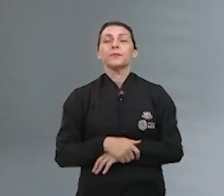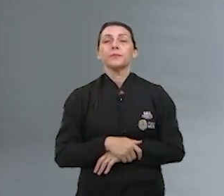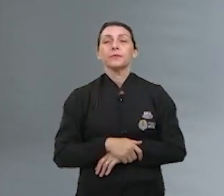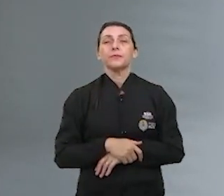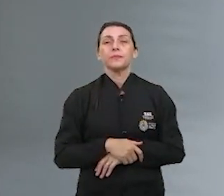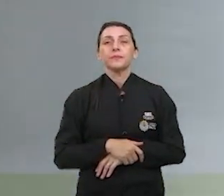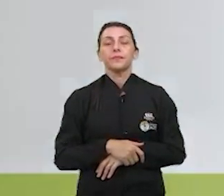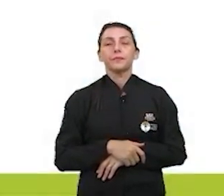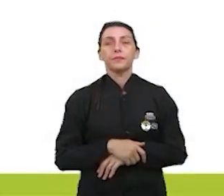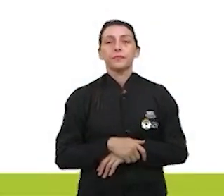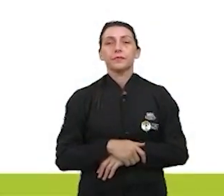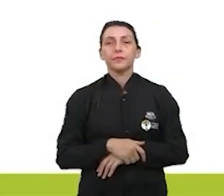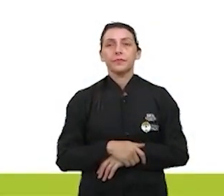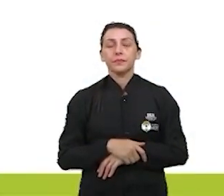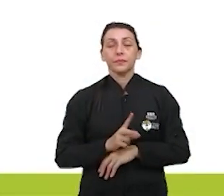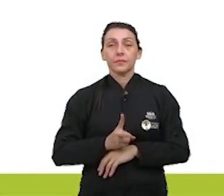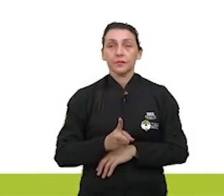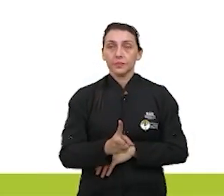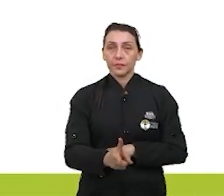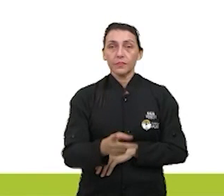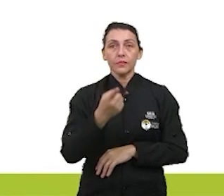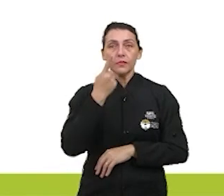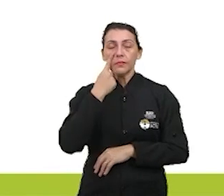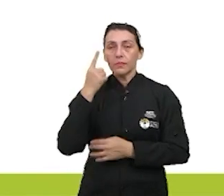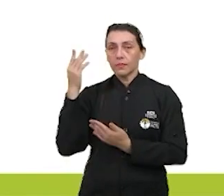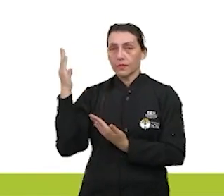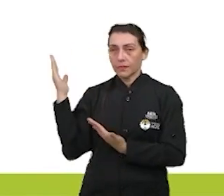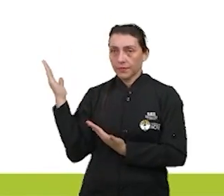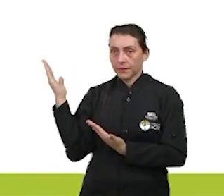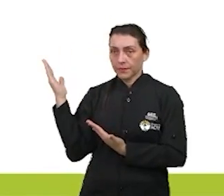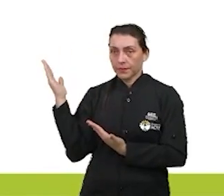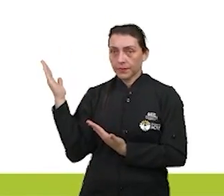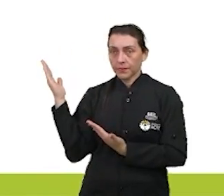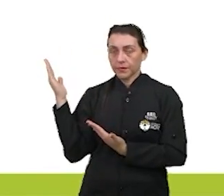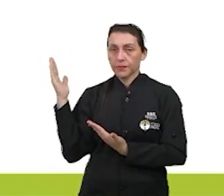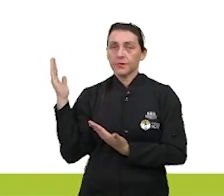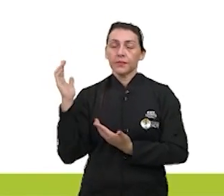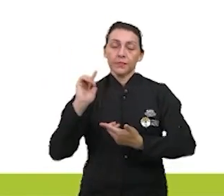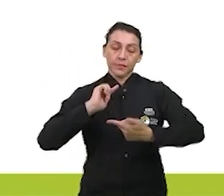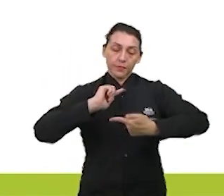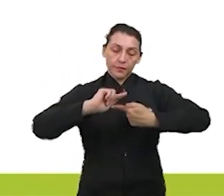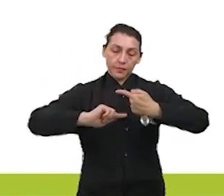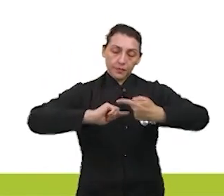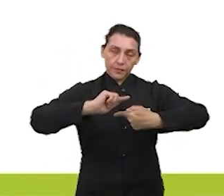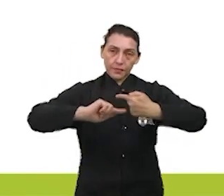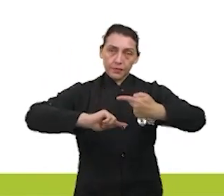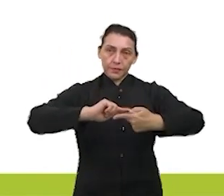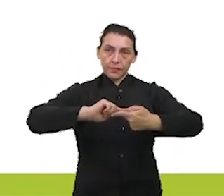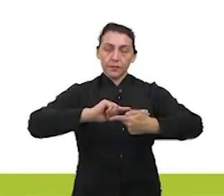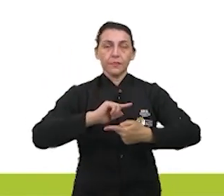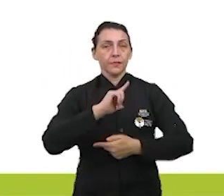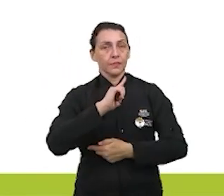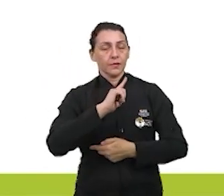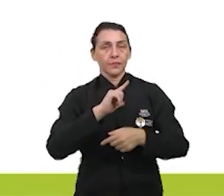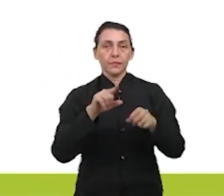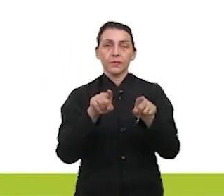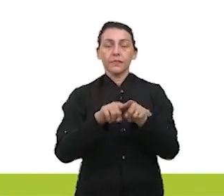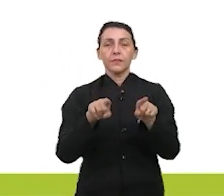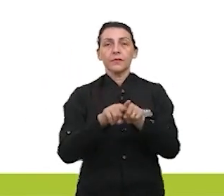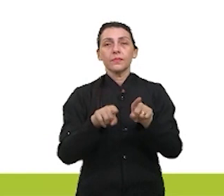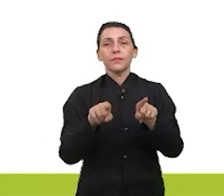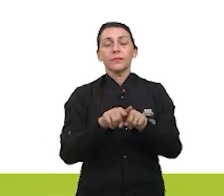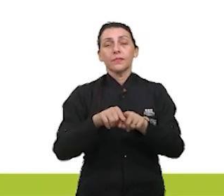ok? E aqui continuando, ó, do mesmo jeito lá do gerador, né? Nós temos também a